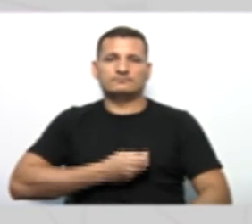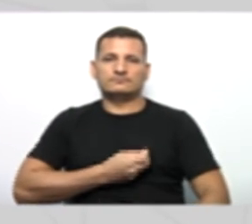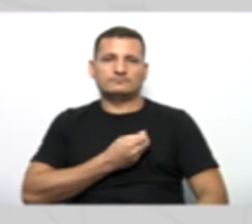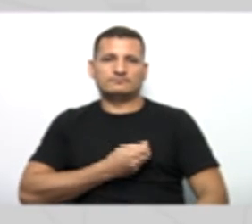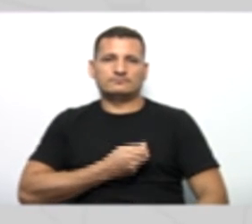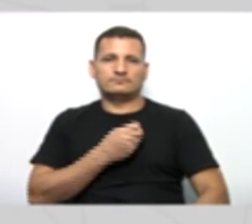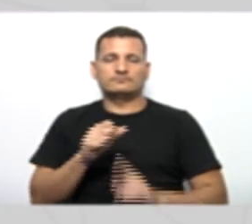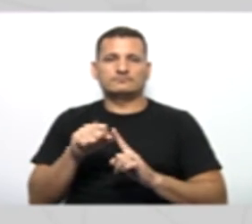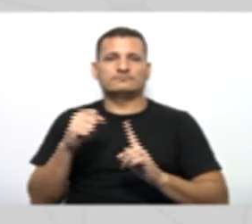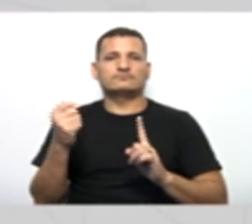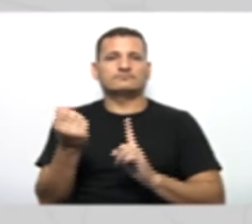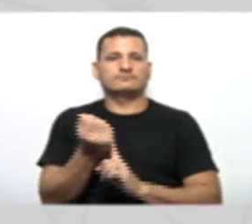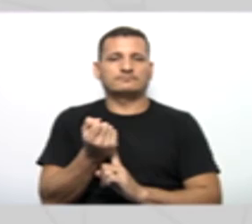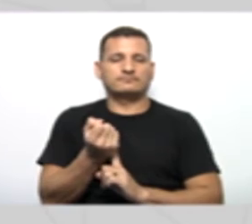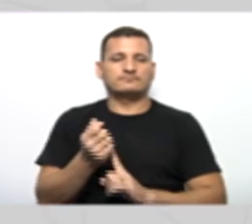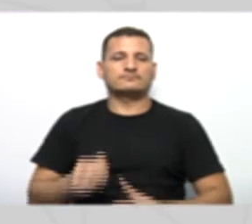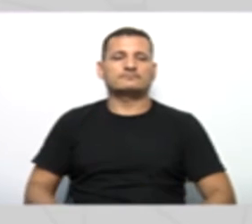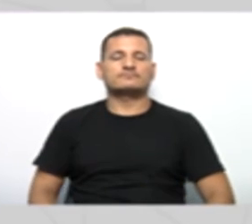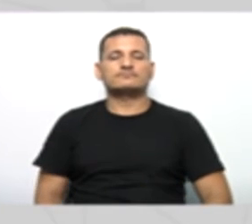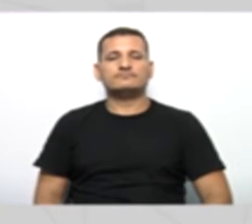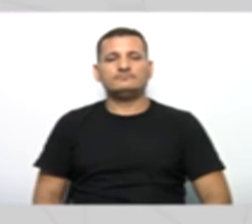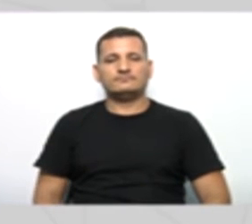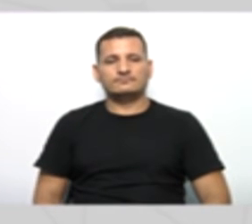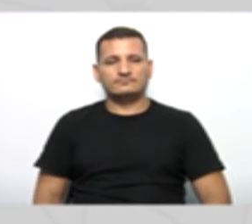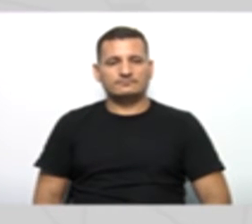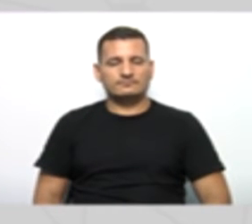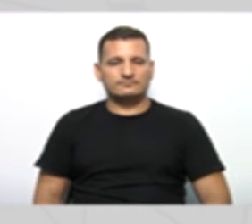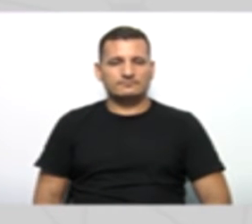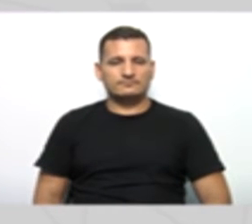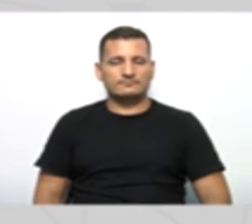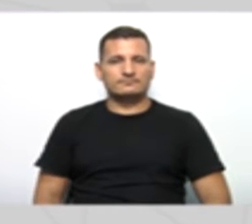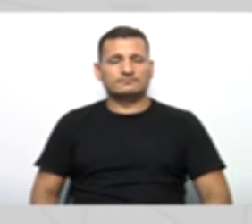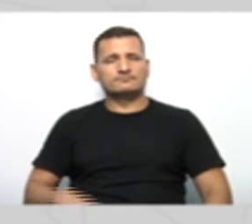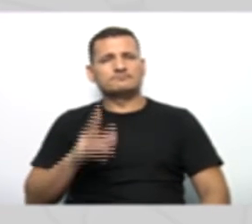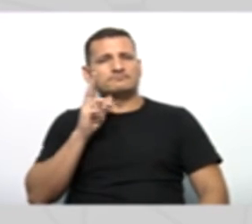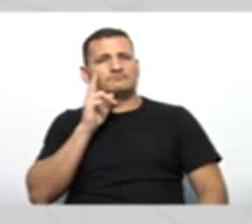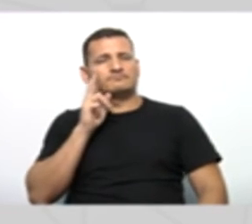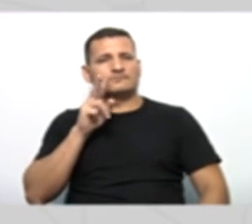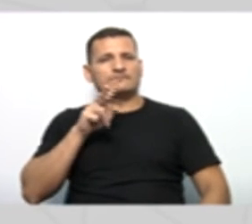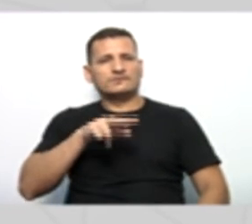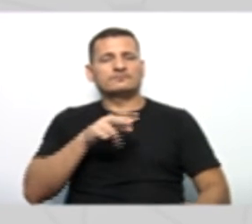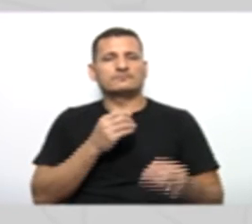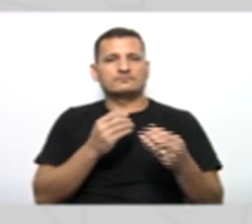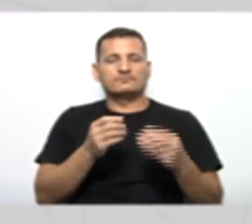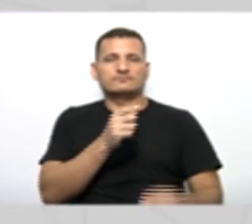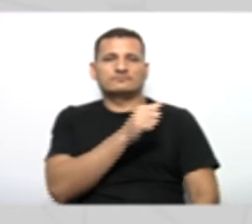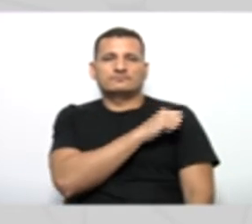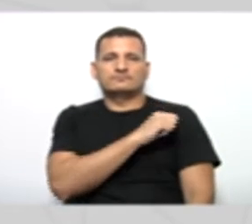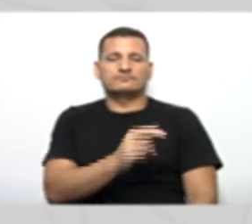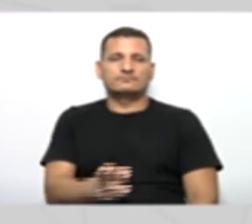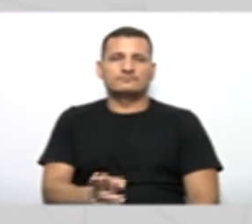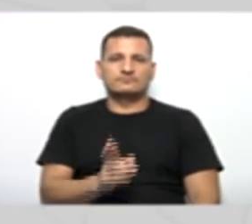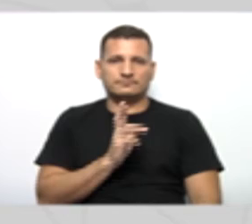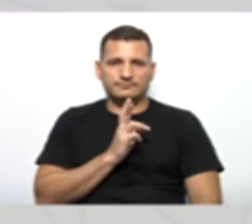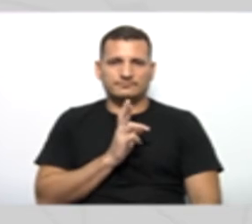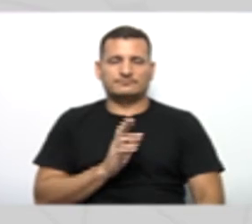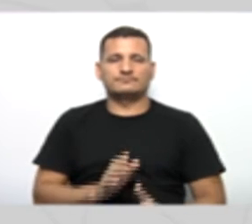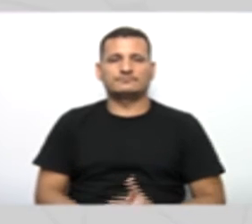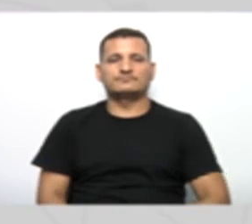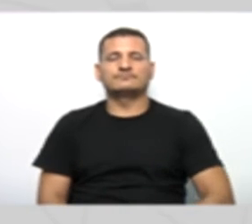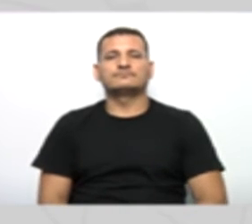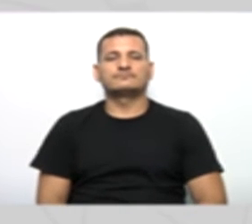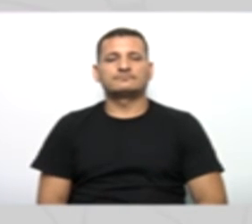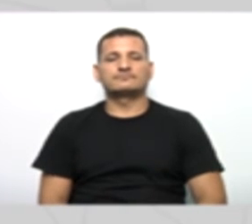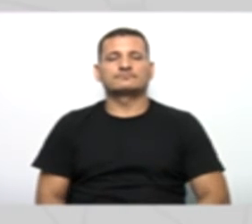da sociedade. Vamos aqui ver como é que está a resposta dos alunos. Os alunos